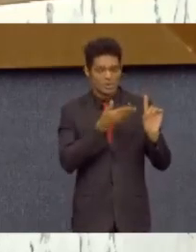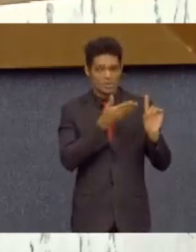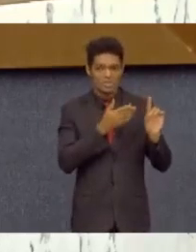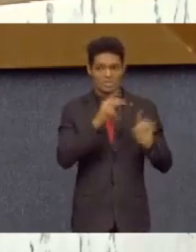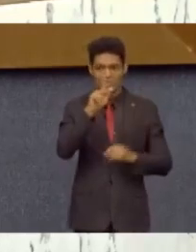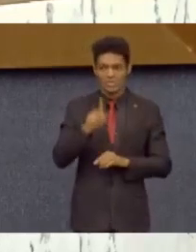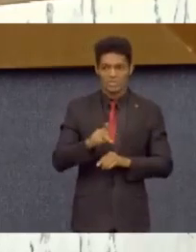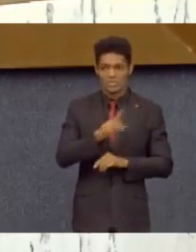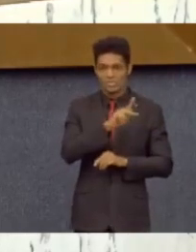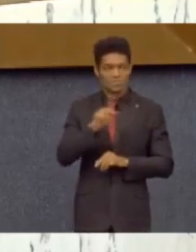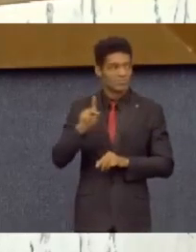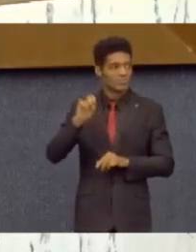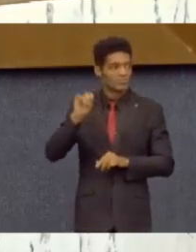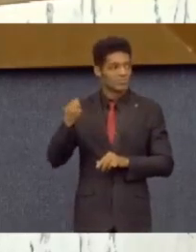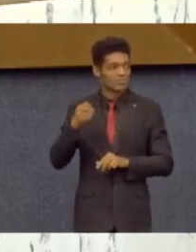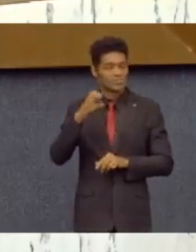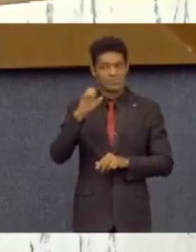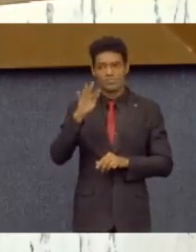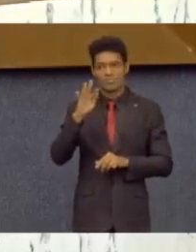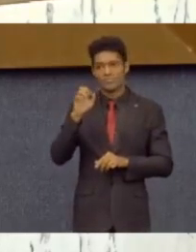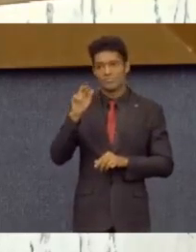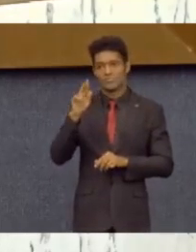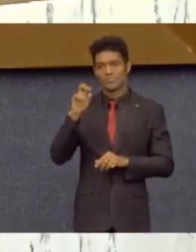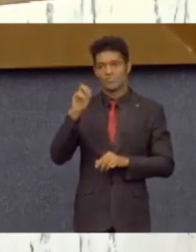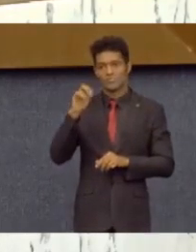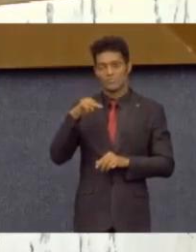padre Jefferson.